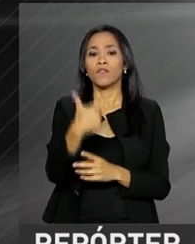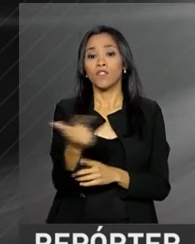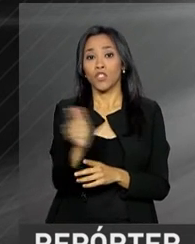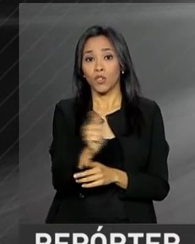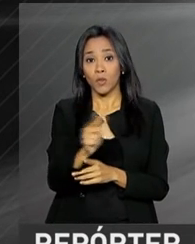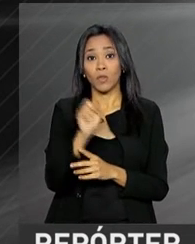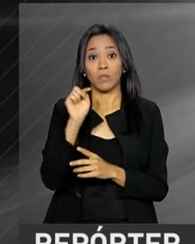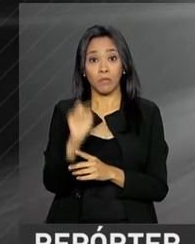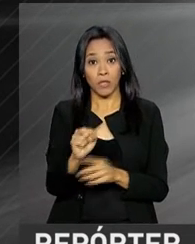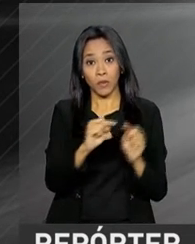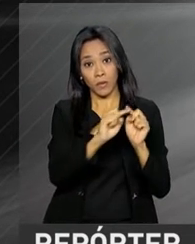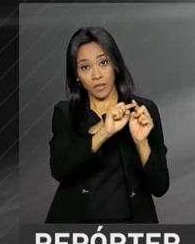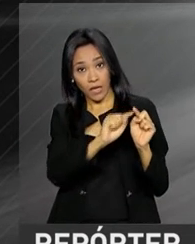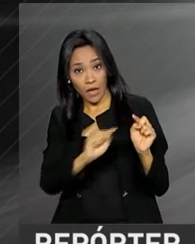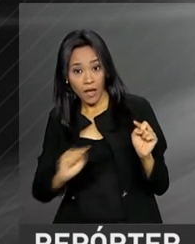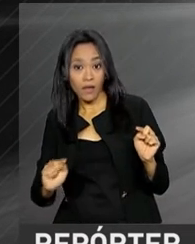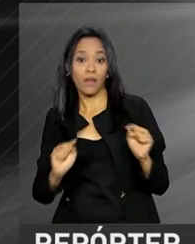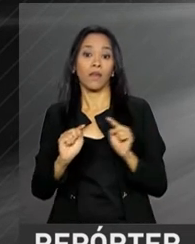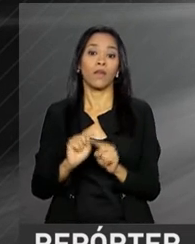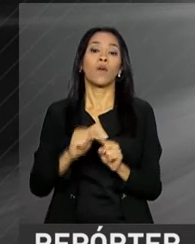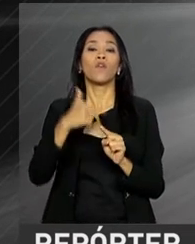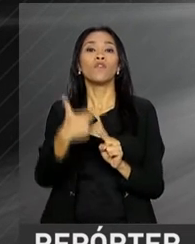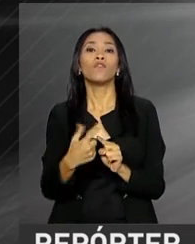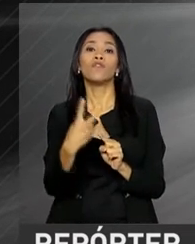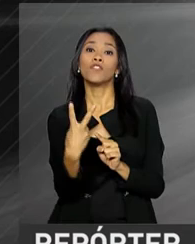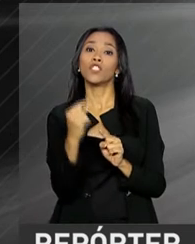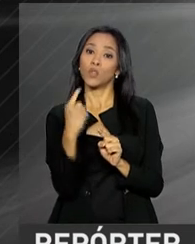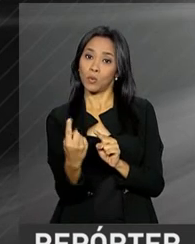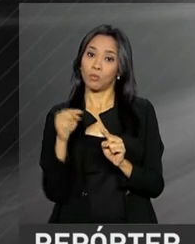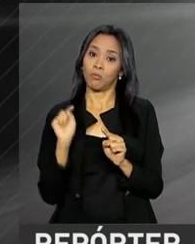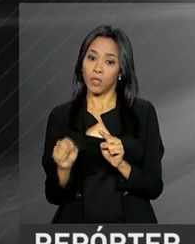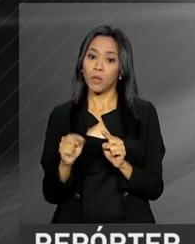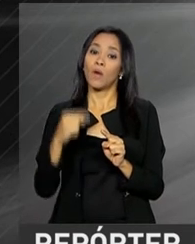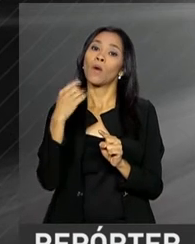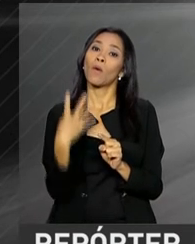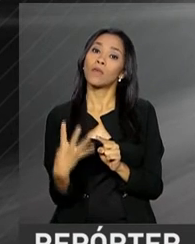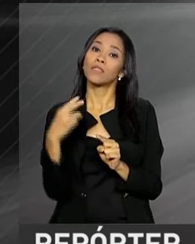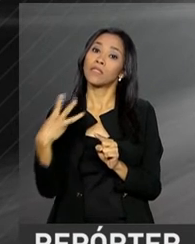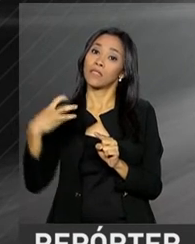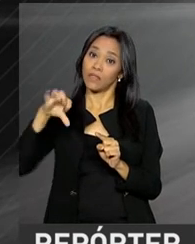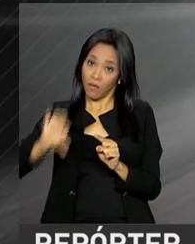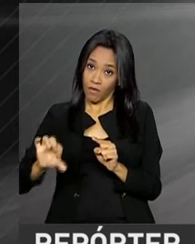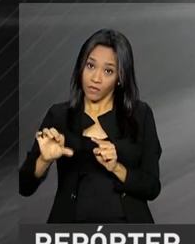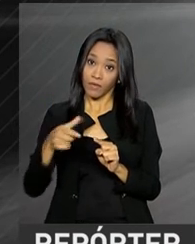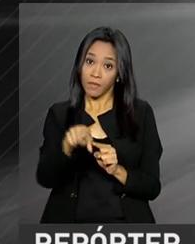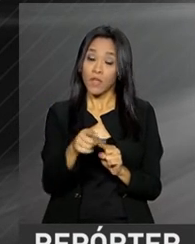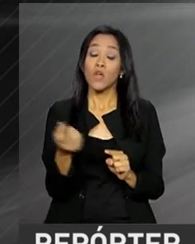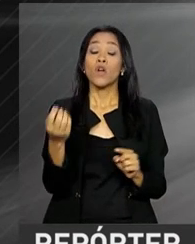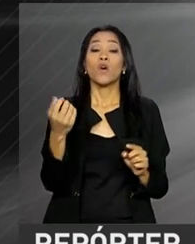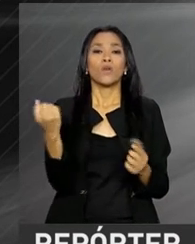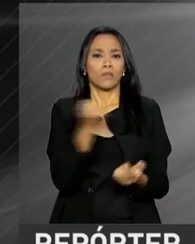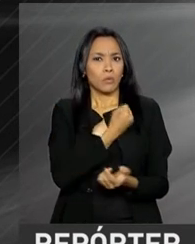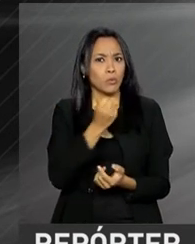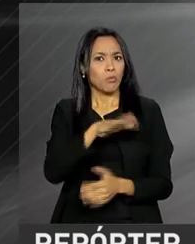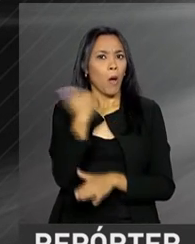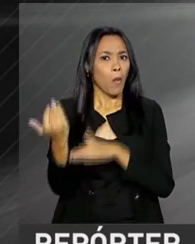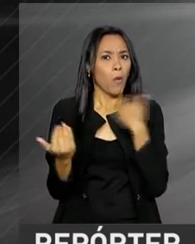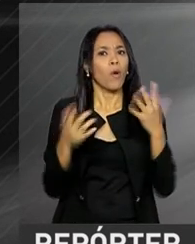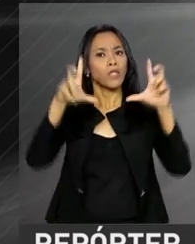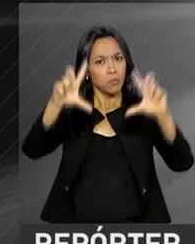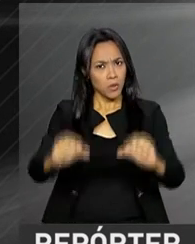dezessete e em 2016 passou para 21 mil quatrocentos e trinta e nove o número de mortes também caiu